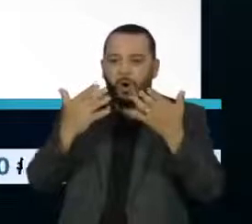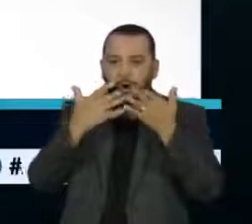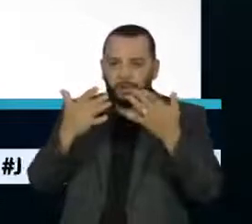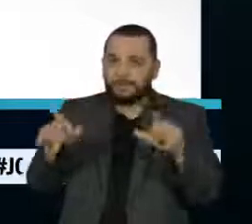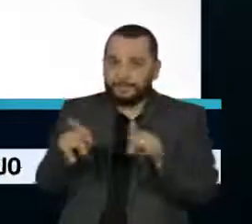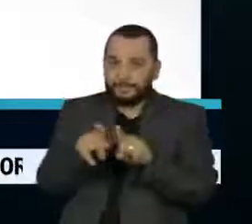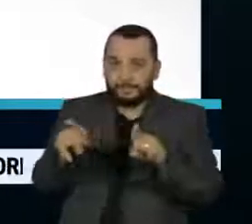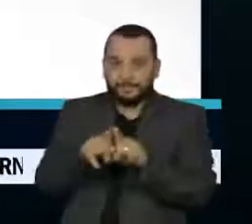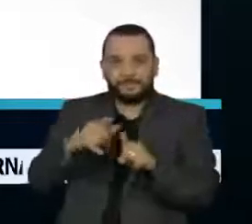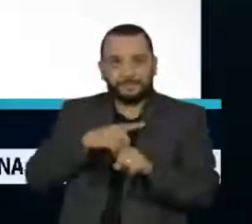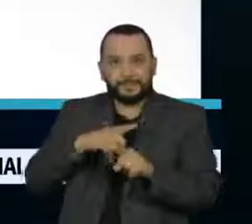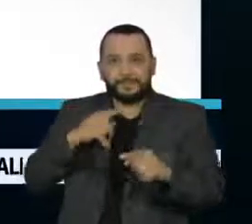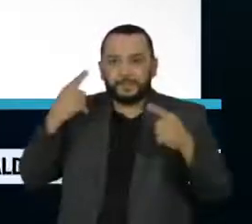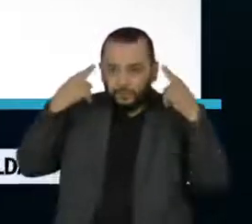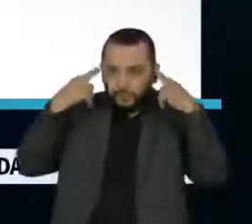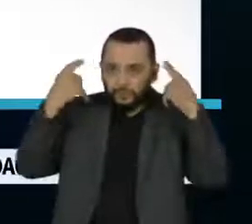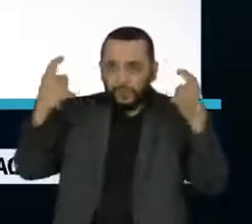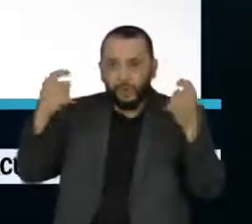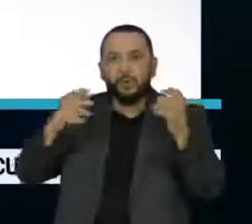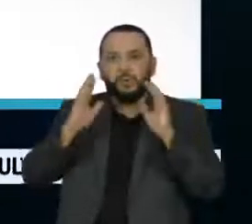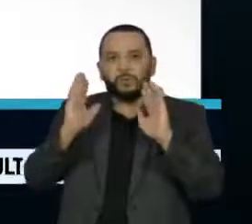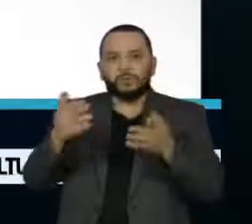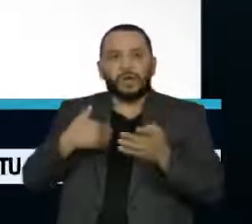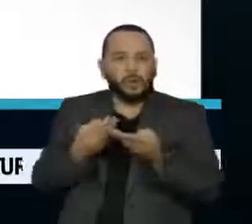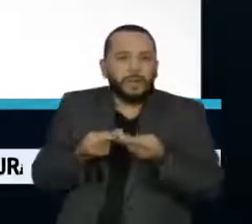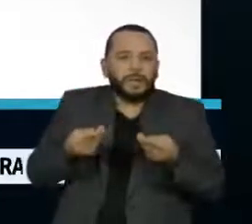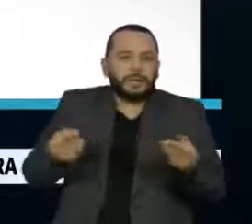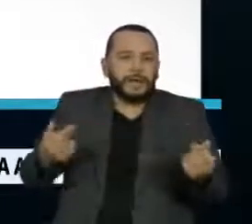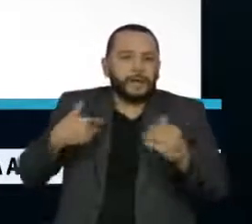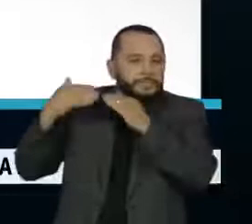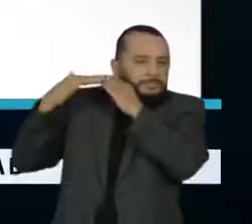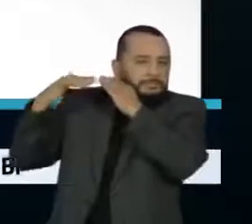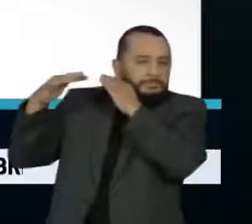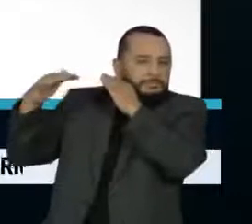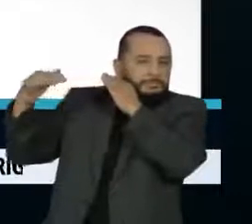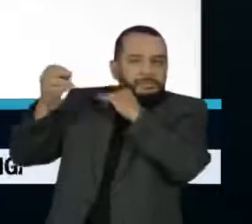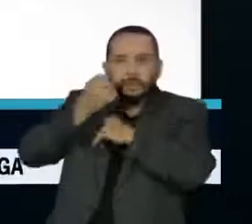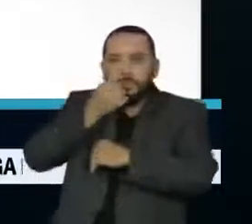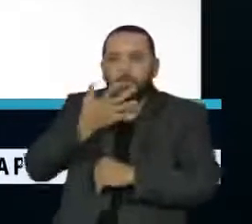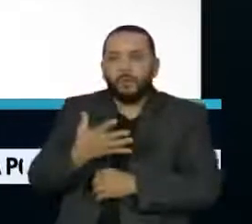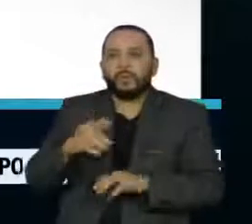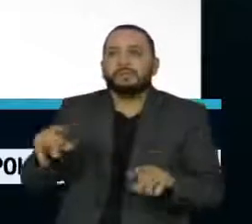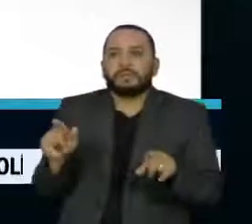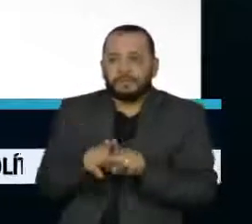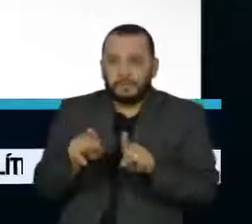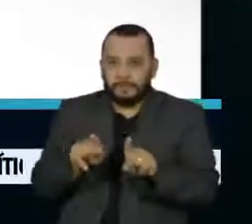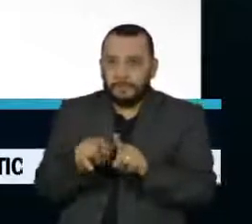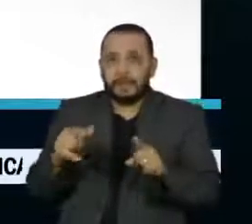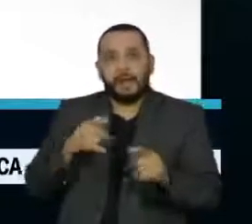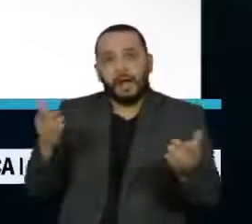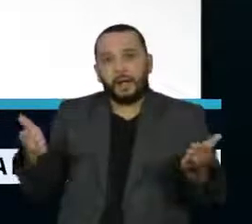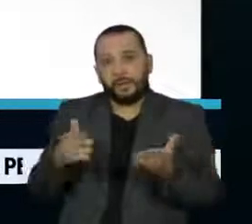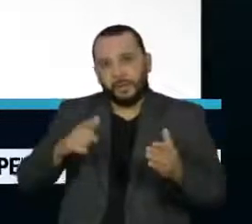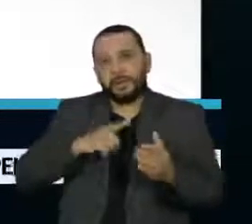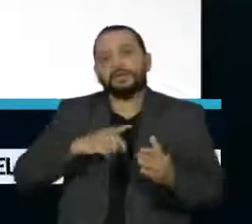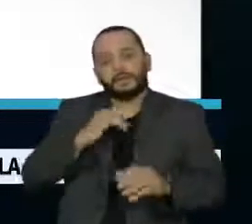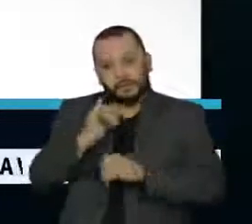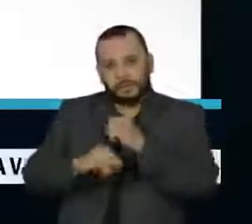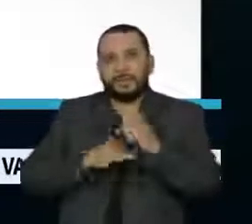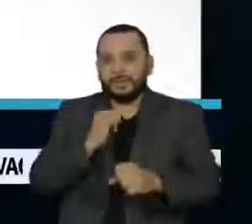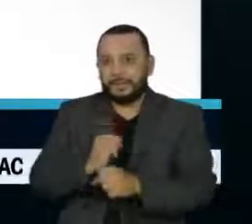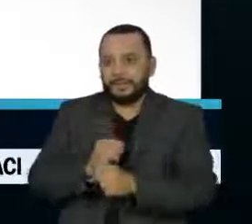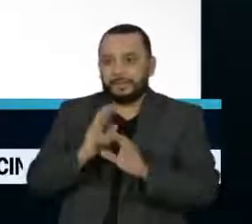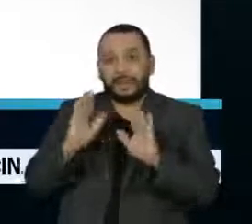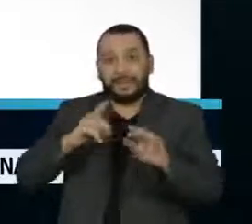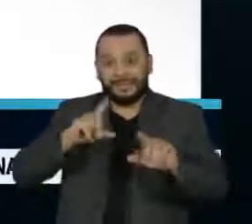a transmissão de som passou a ser estéreo, com melhor qualidade de áudio. A última grande revolução tecnológica foi a TV digital. Nos